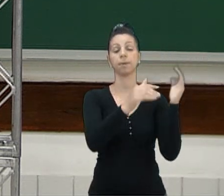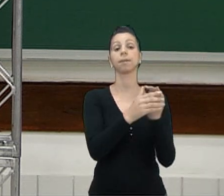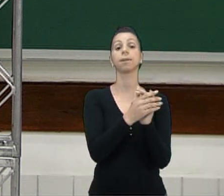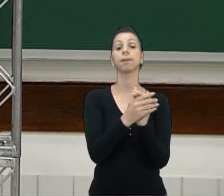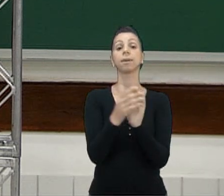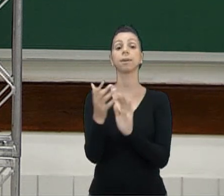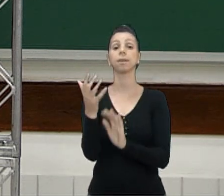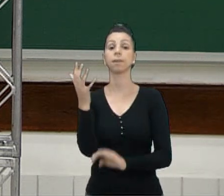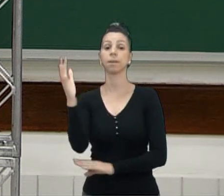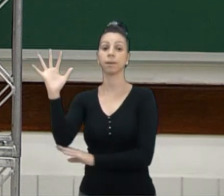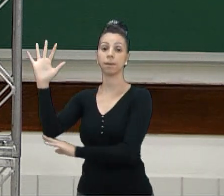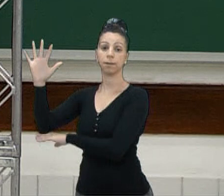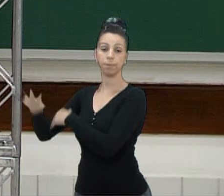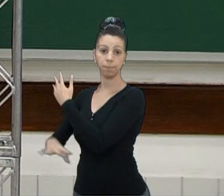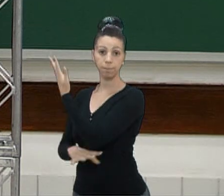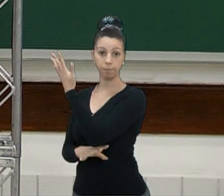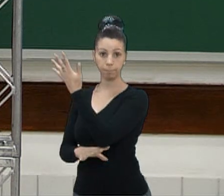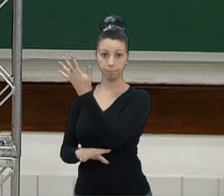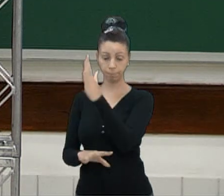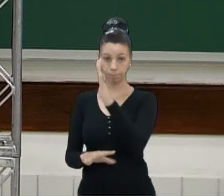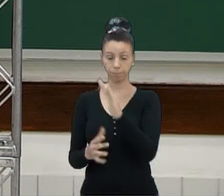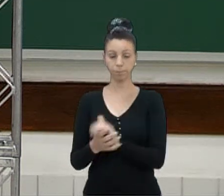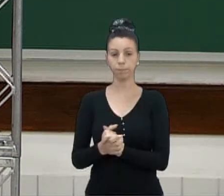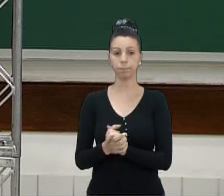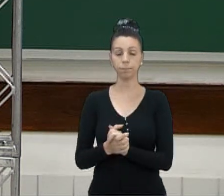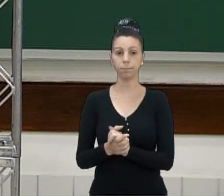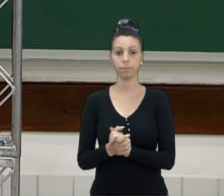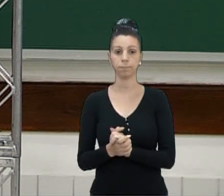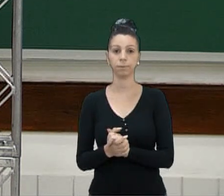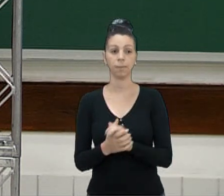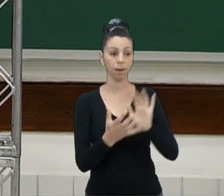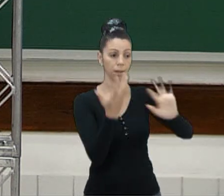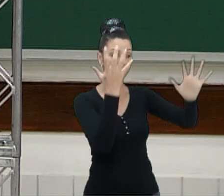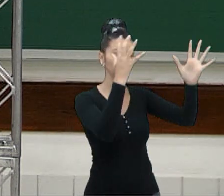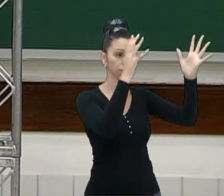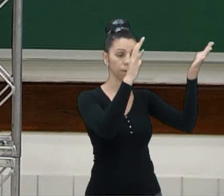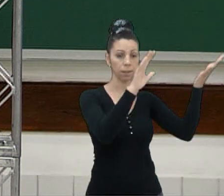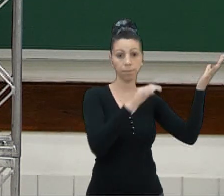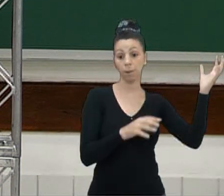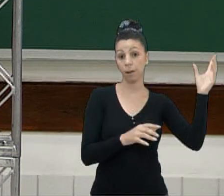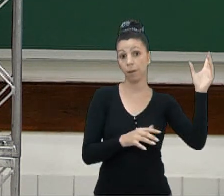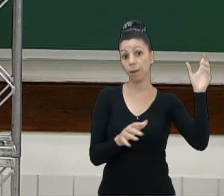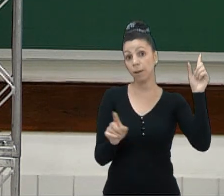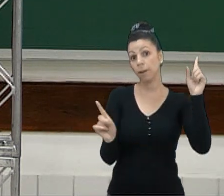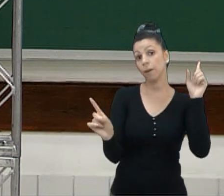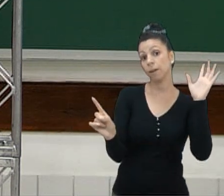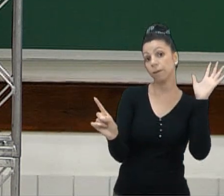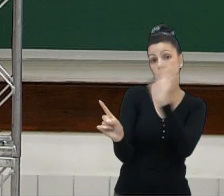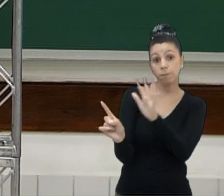climática de uma região, eu vou ter determinado tipo de vegetação que vai se desenvolver ali. Então vamos pensar juntos lá.